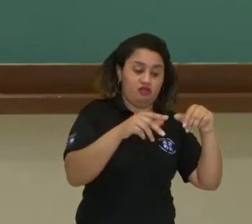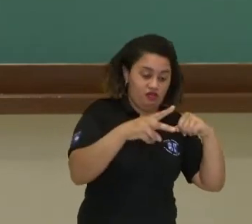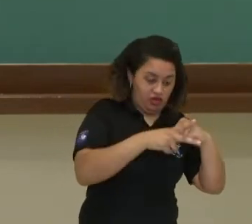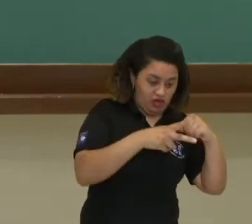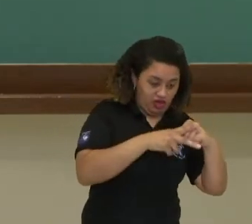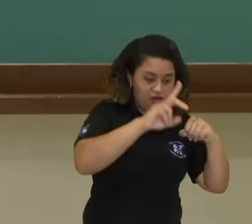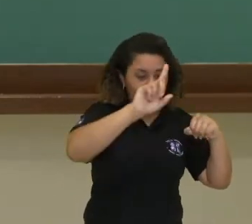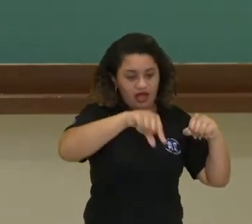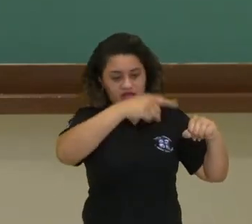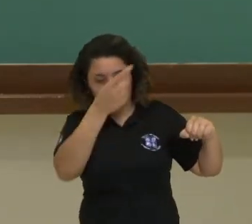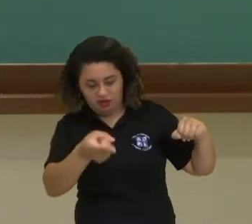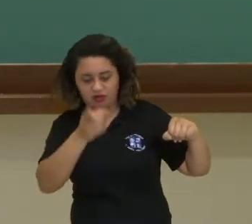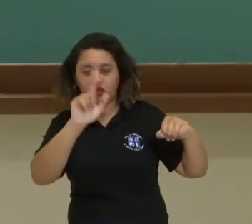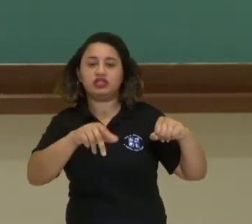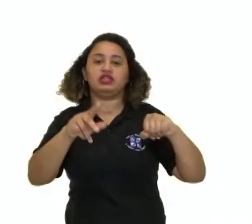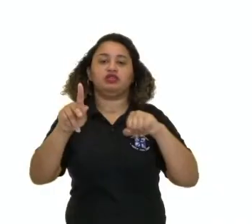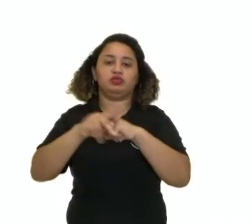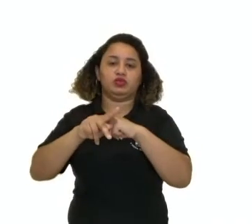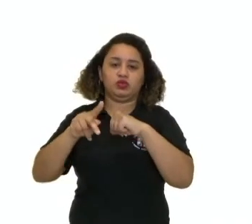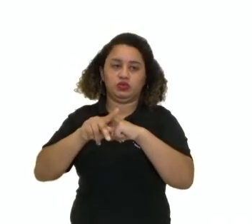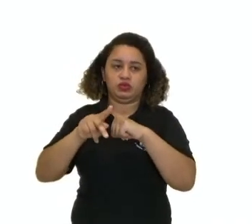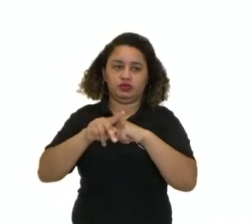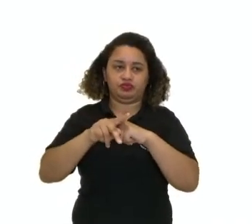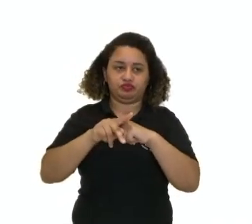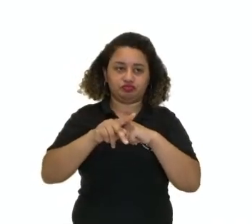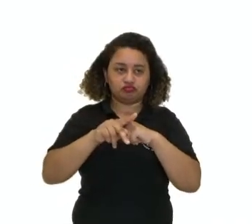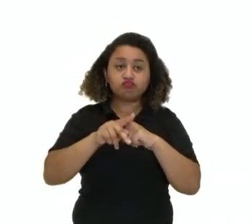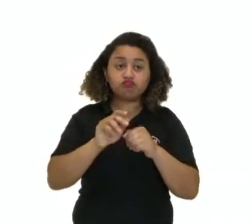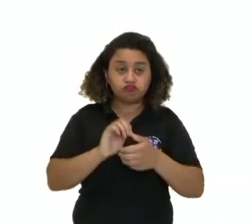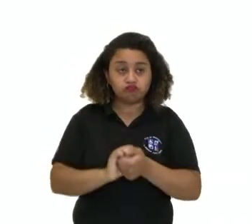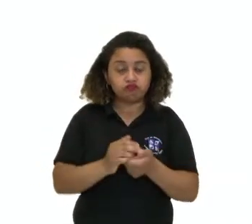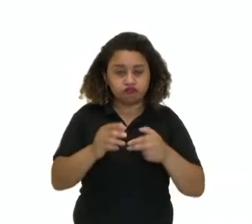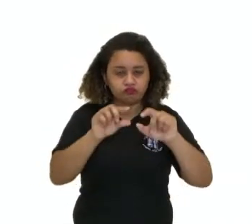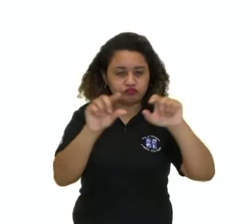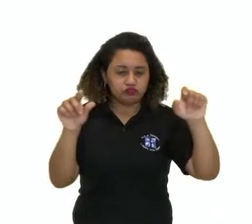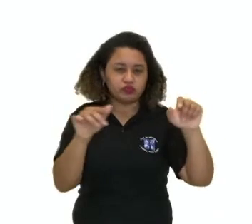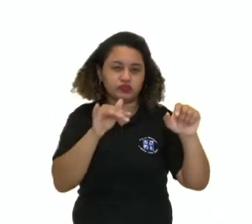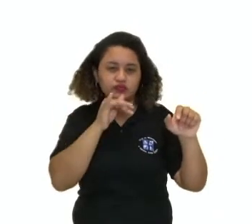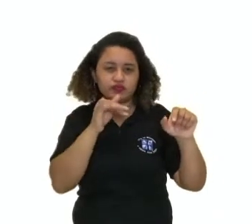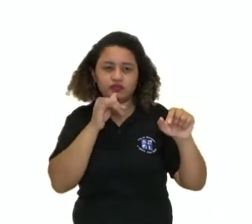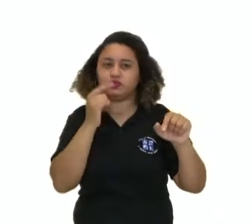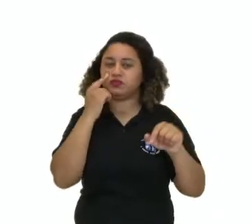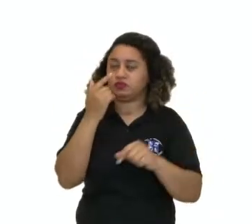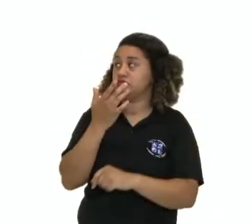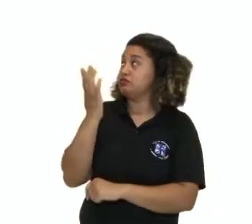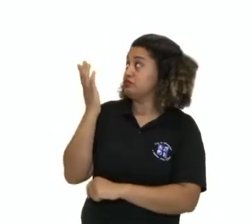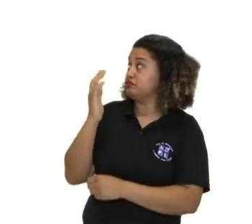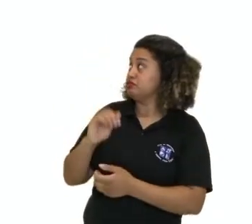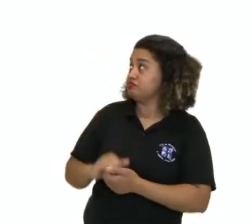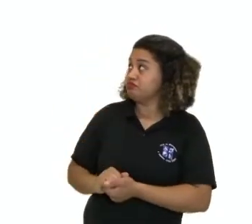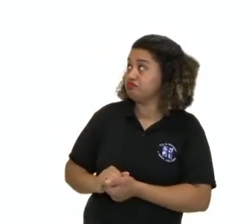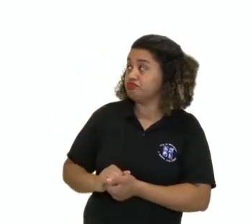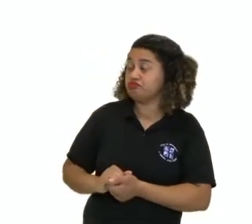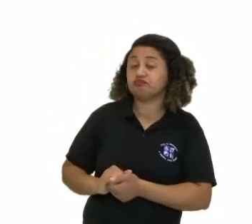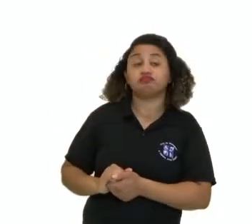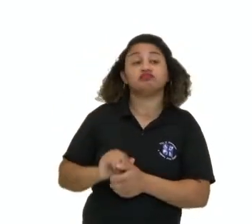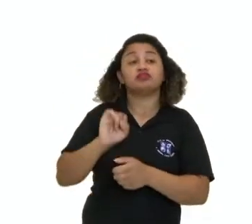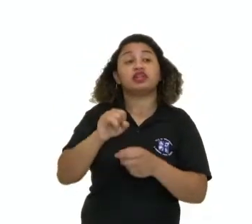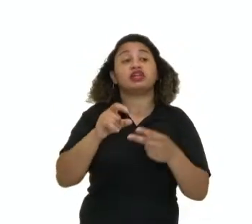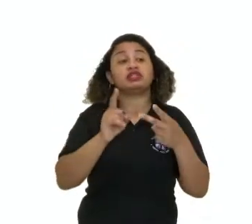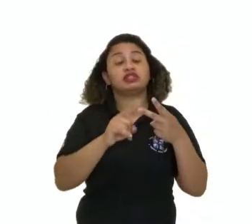ele o pronome vem depois o velho foi se mais um dos nossos heróis quando a frase tiver no